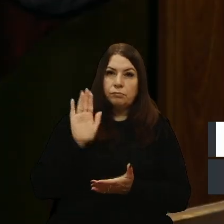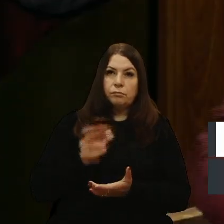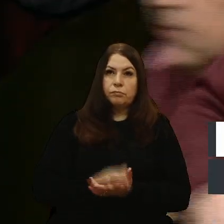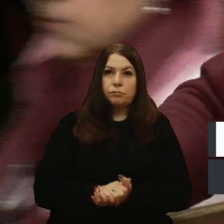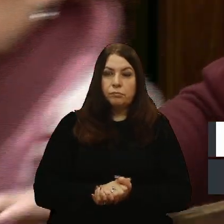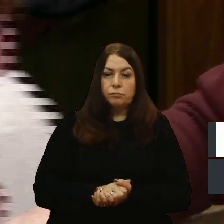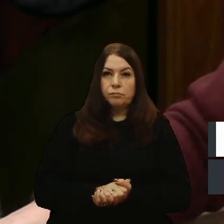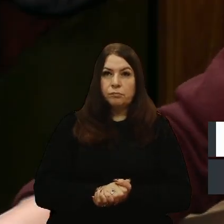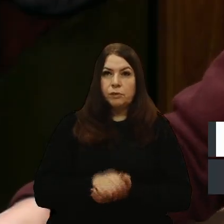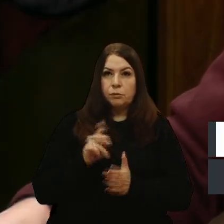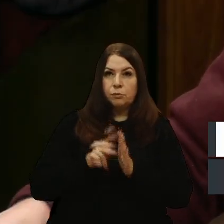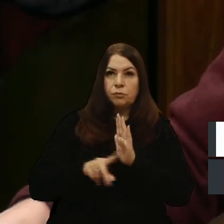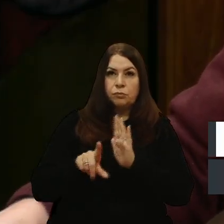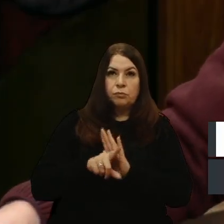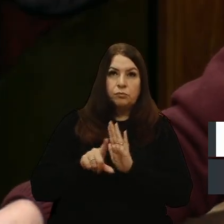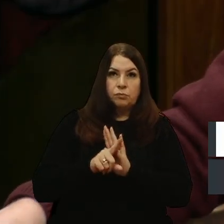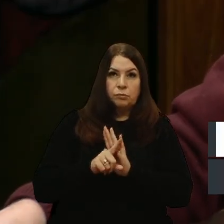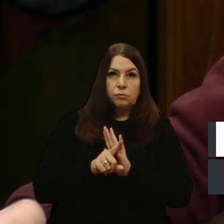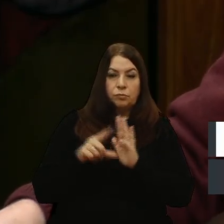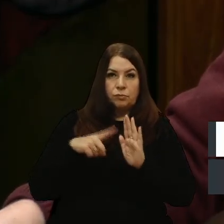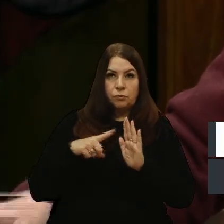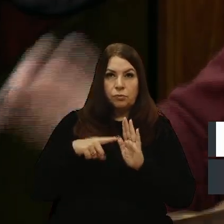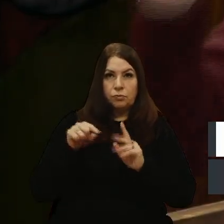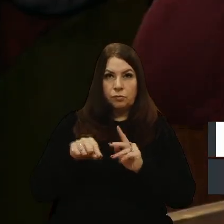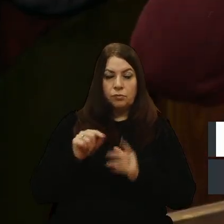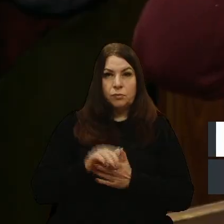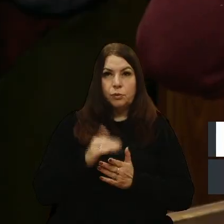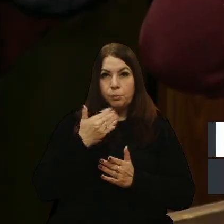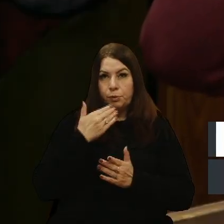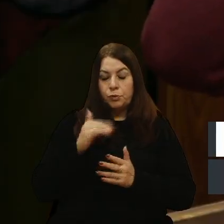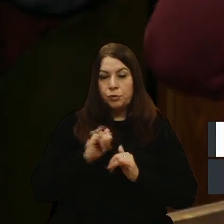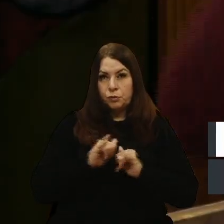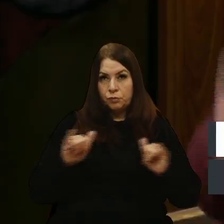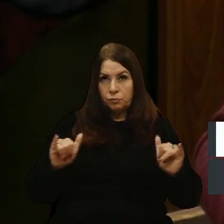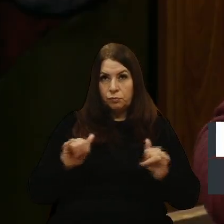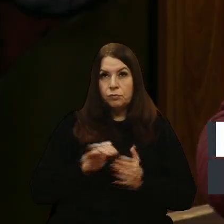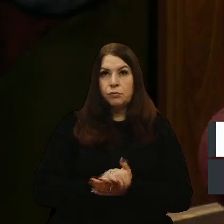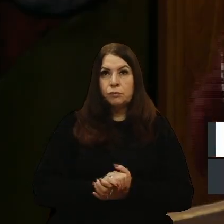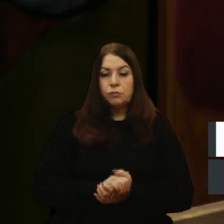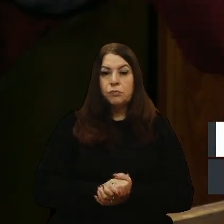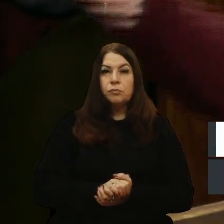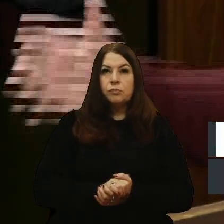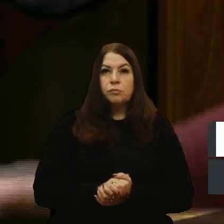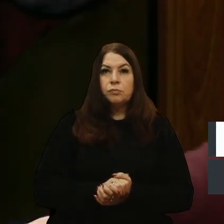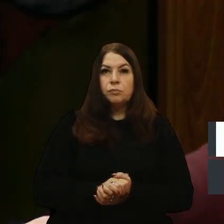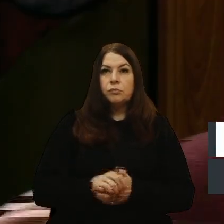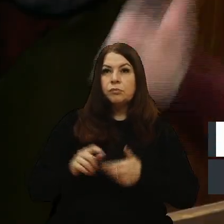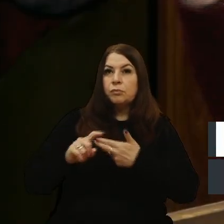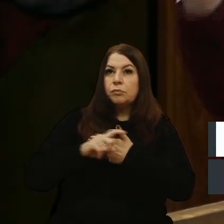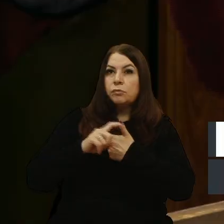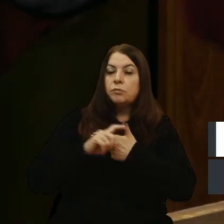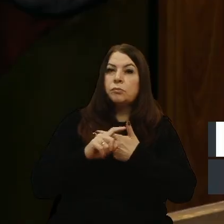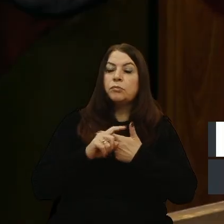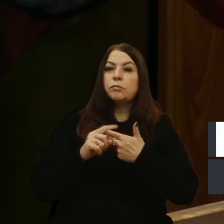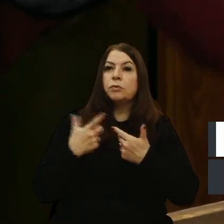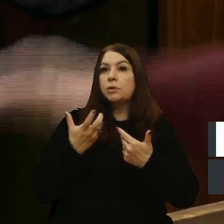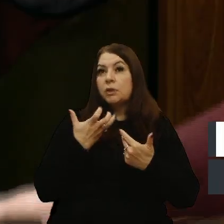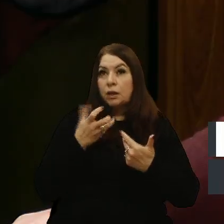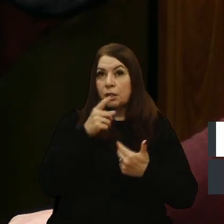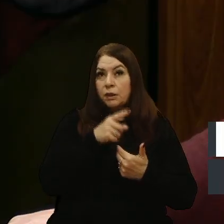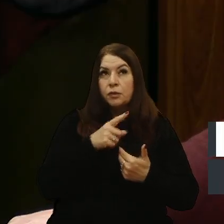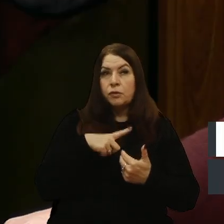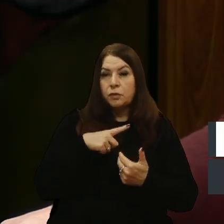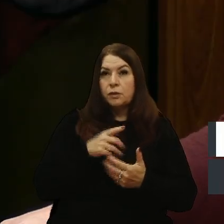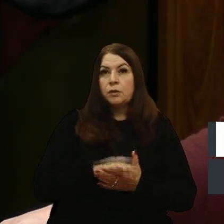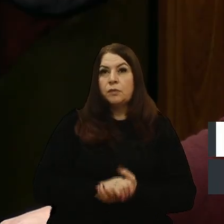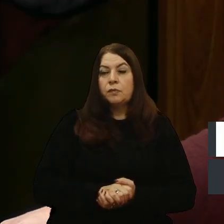deste Fiuza. projeto de lei, tivéssemos aqui o pedido de informação e o Executivo Municipal, quem quer que